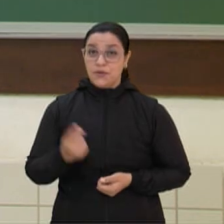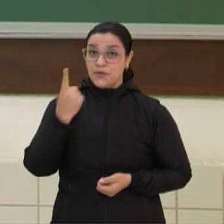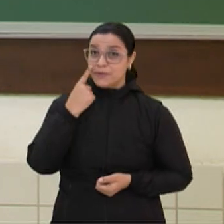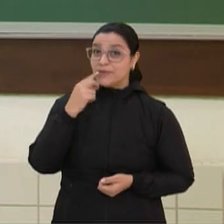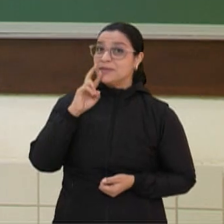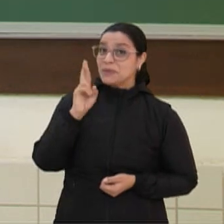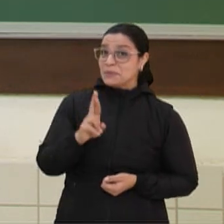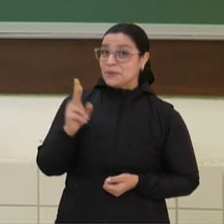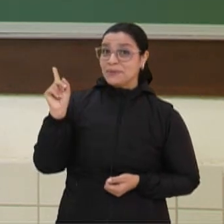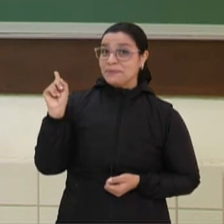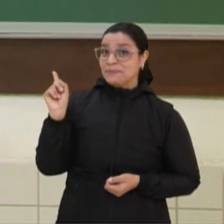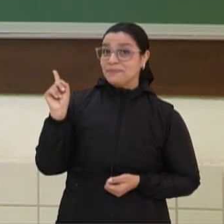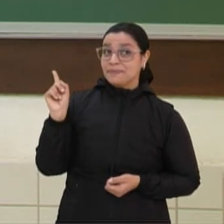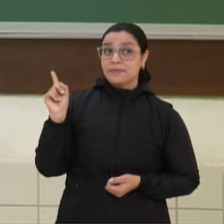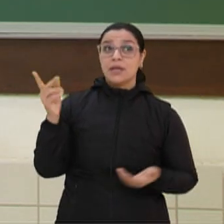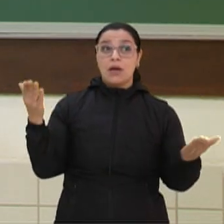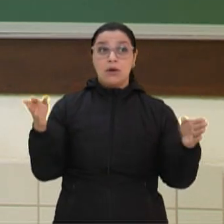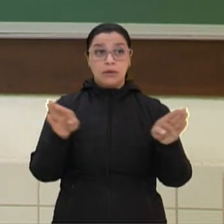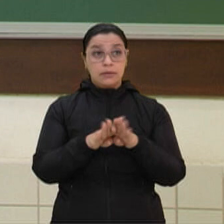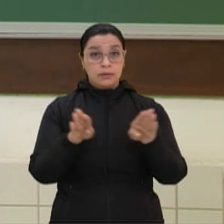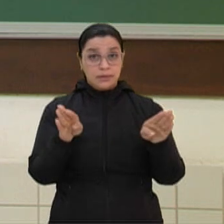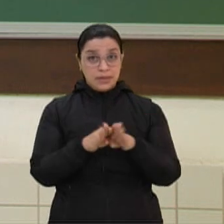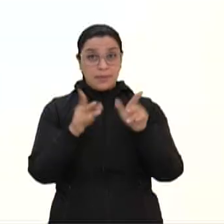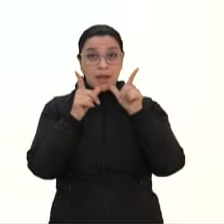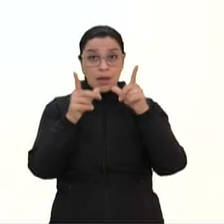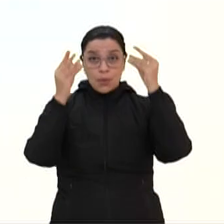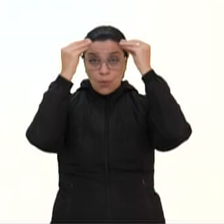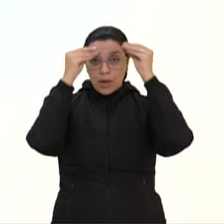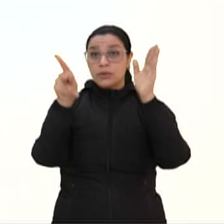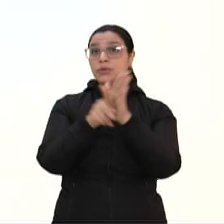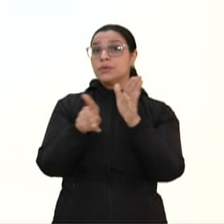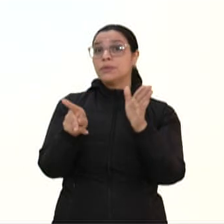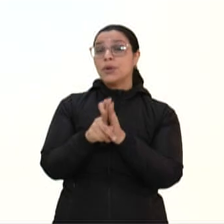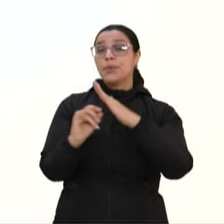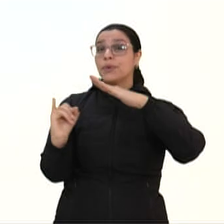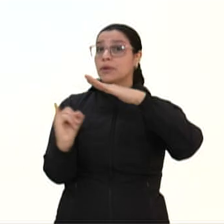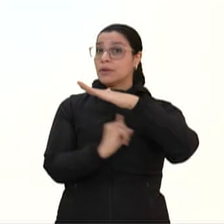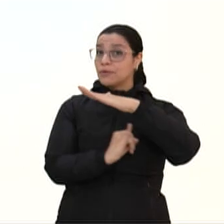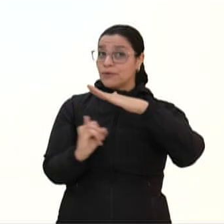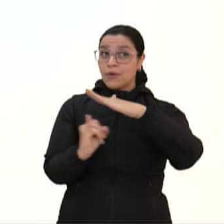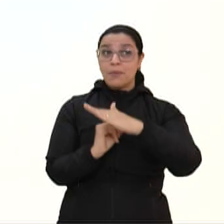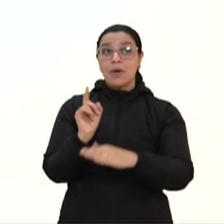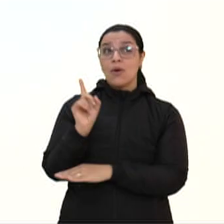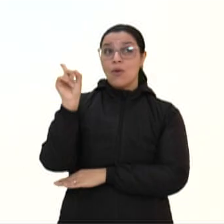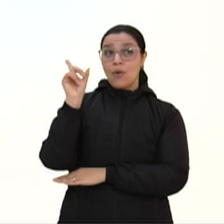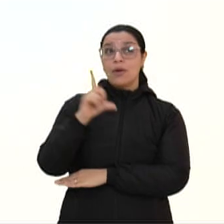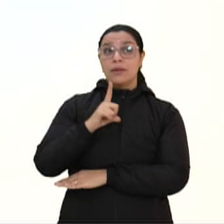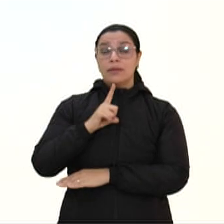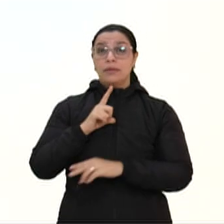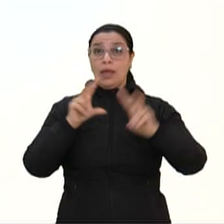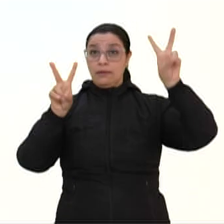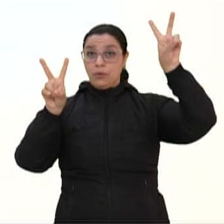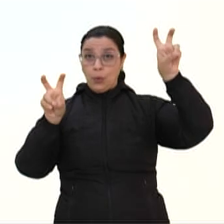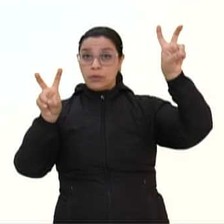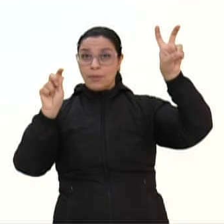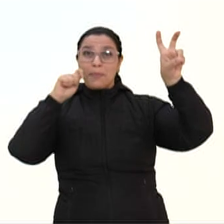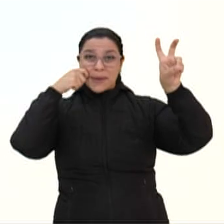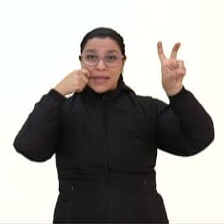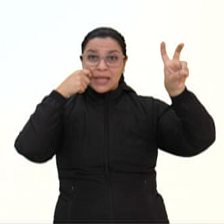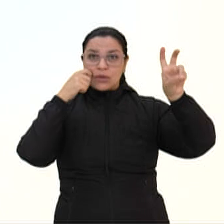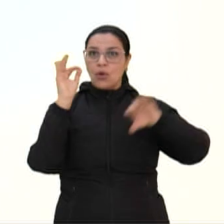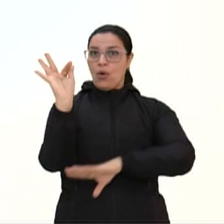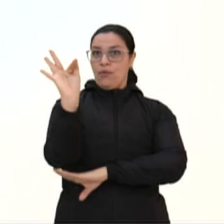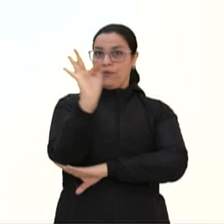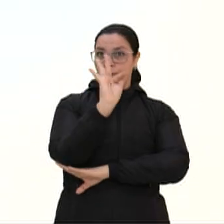fazemos a correção. Linguagem informal. Aqui nós temos formal e nós